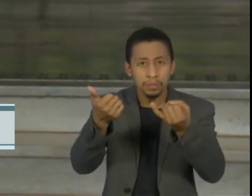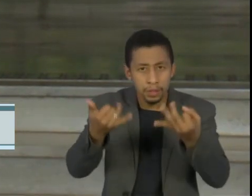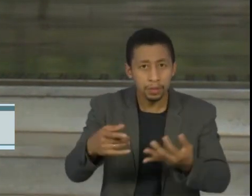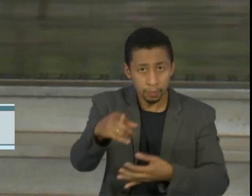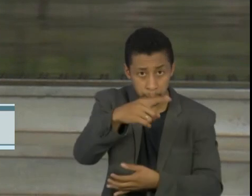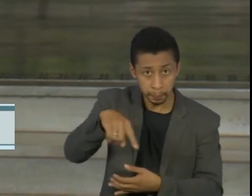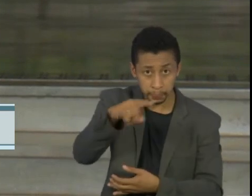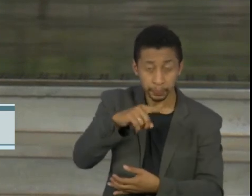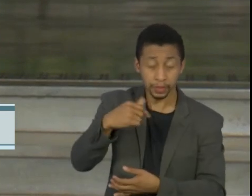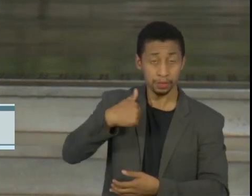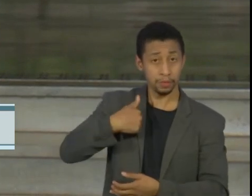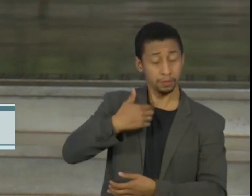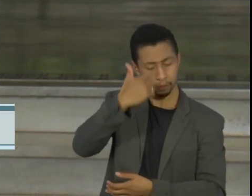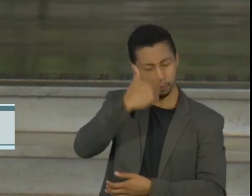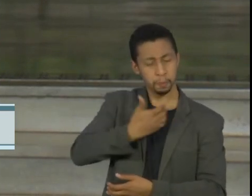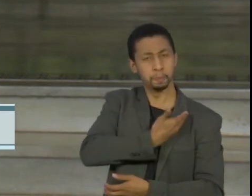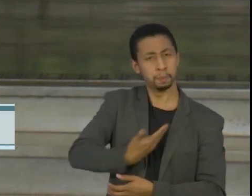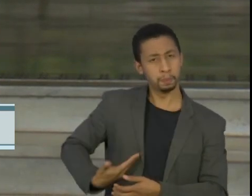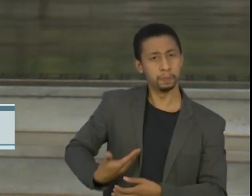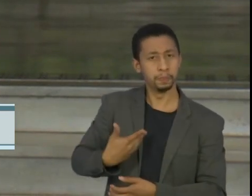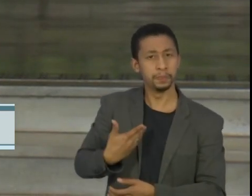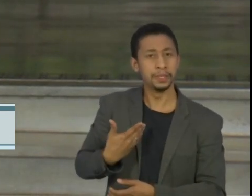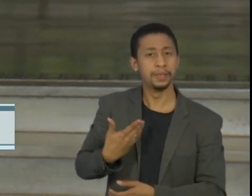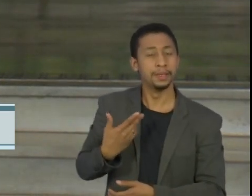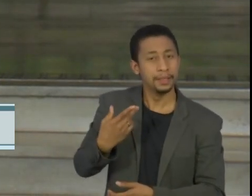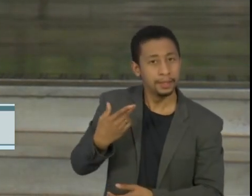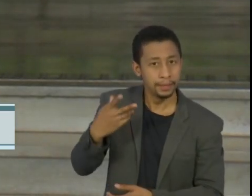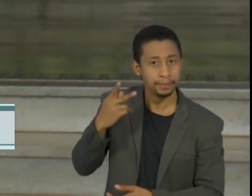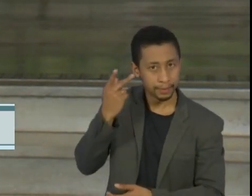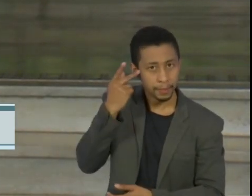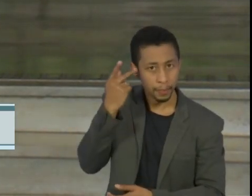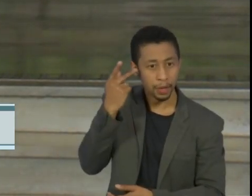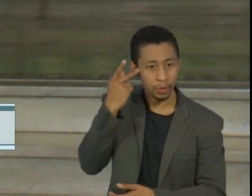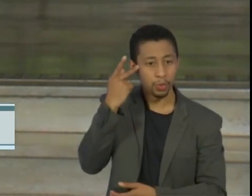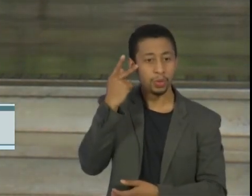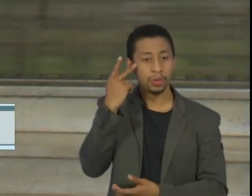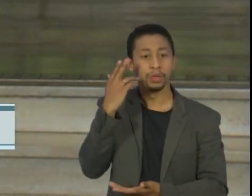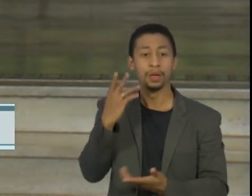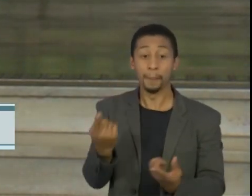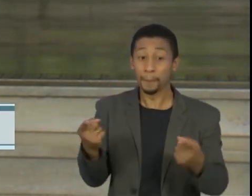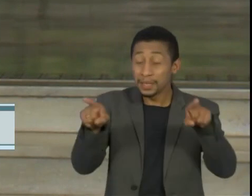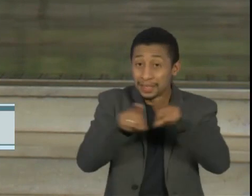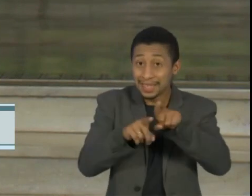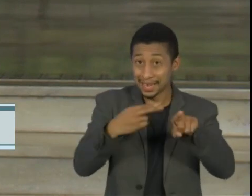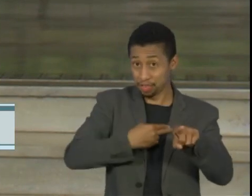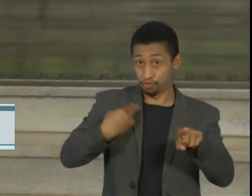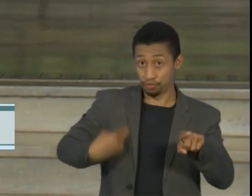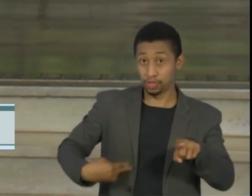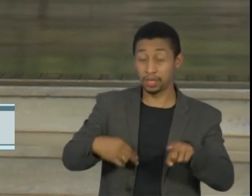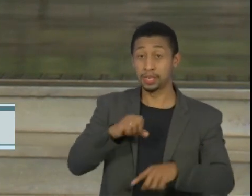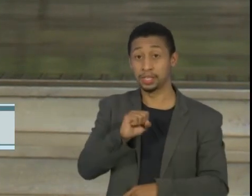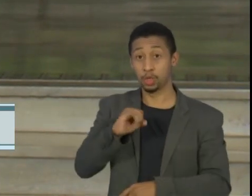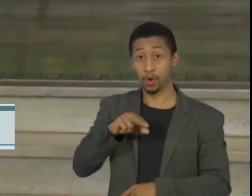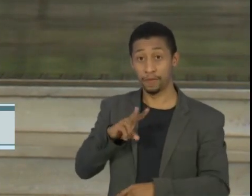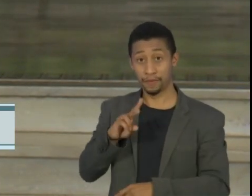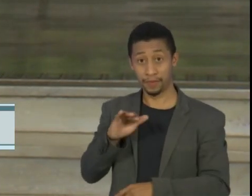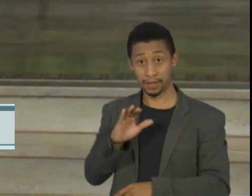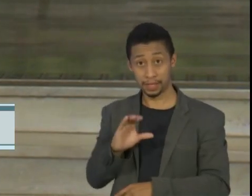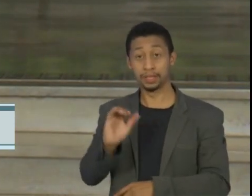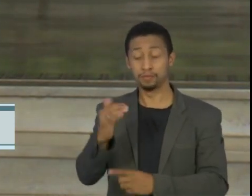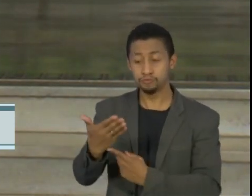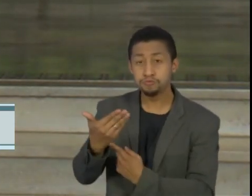São Paulo, que o acordo com o laboratório Sinovac prevê explicitamente a transferência de tecnologia